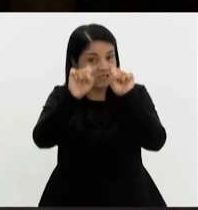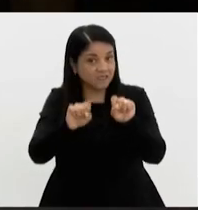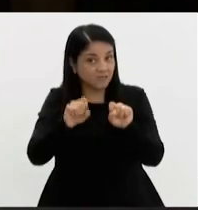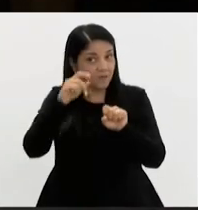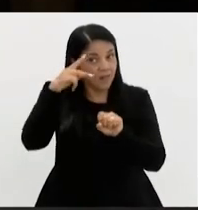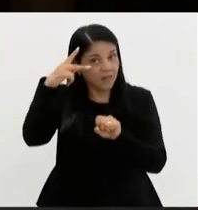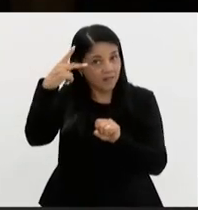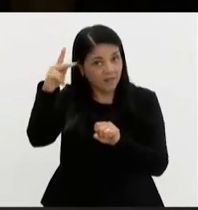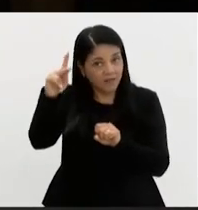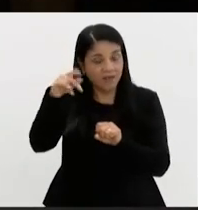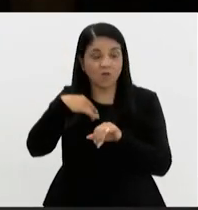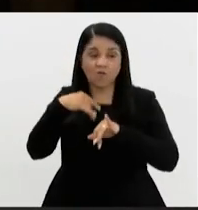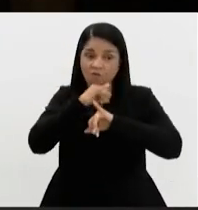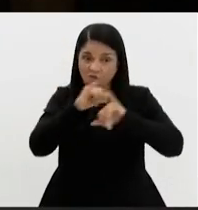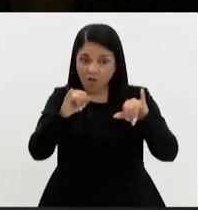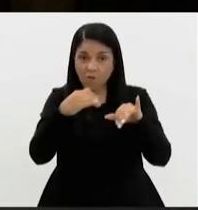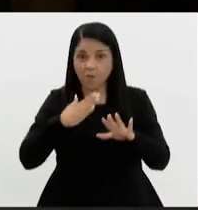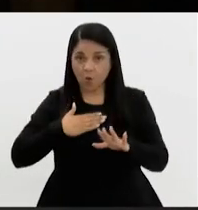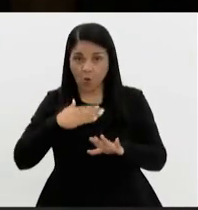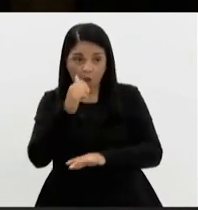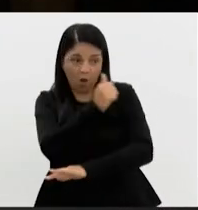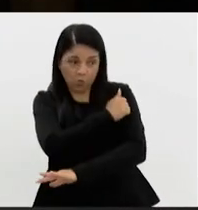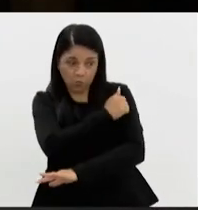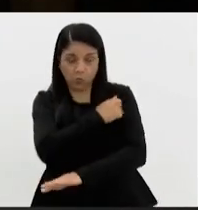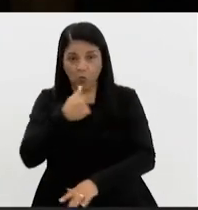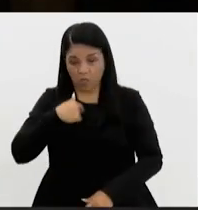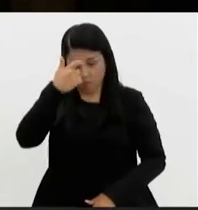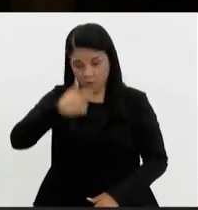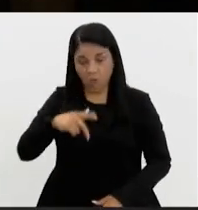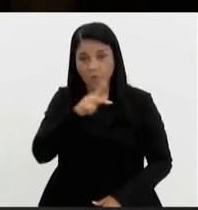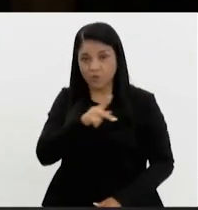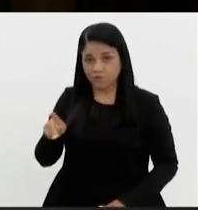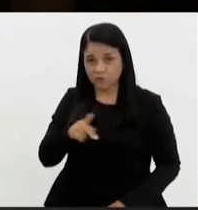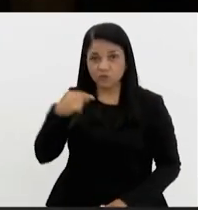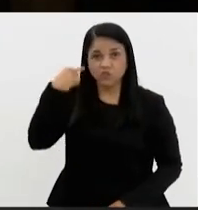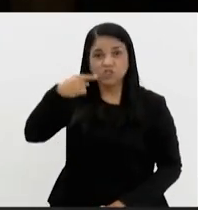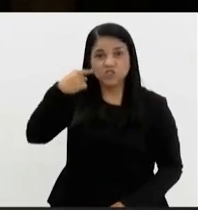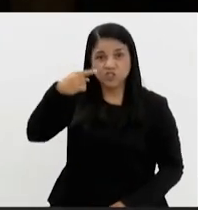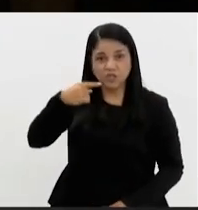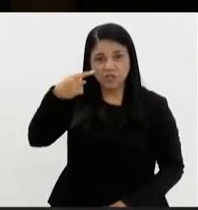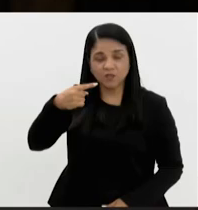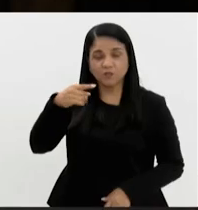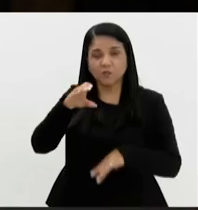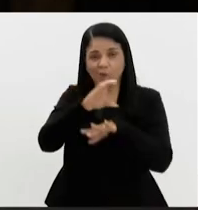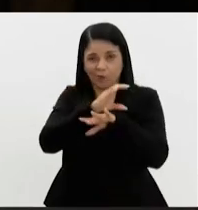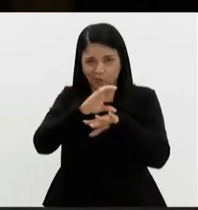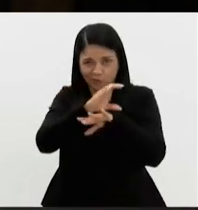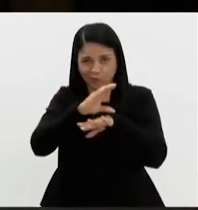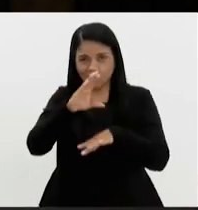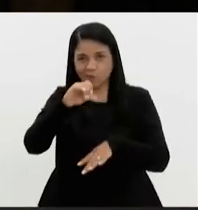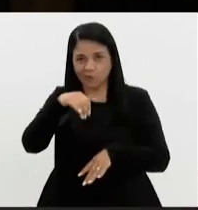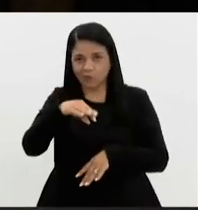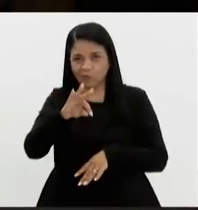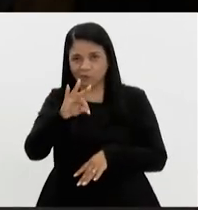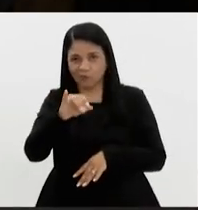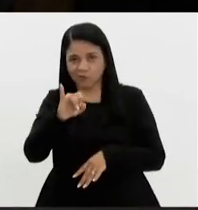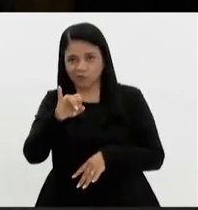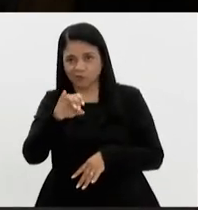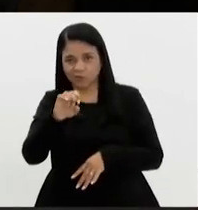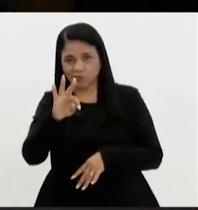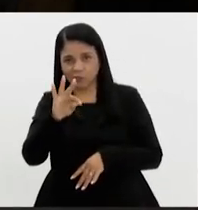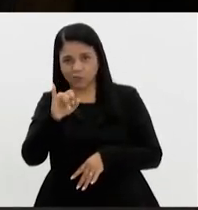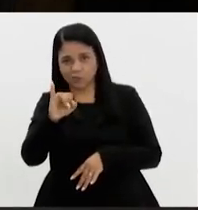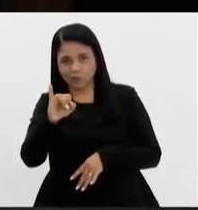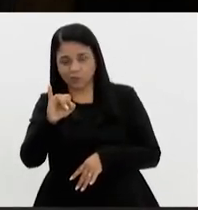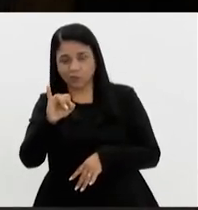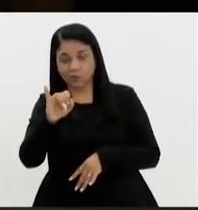Eu costumo dizer aos meus alunos Eu sou professor de direito constitucional H 28 anos